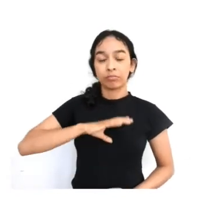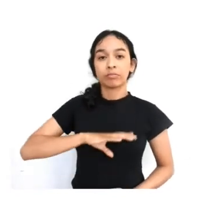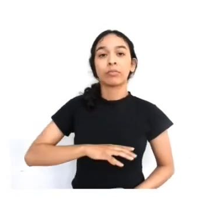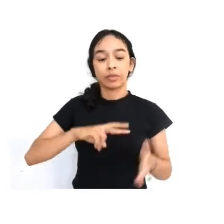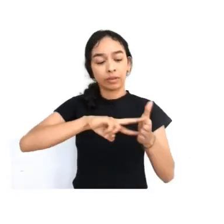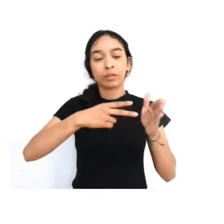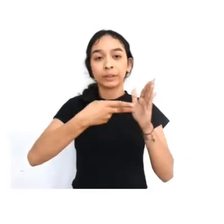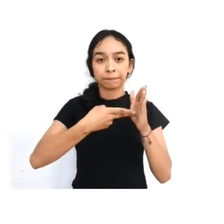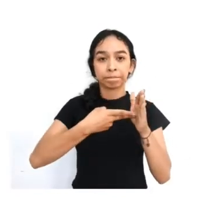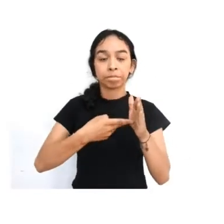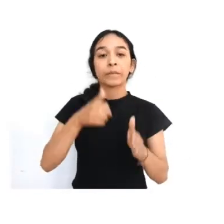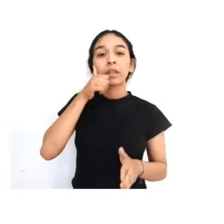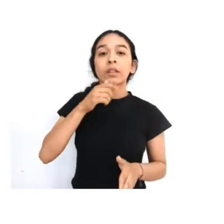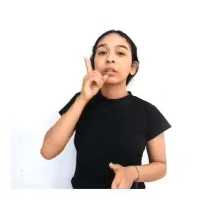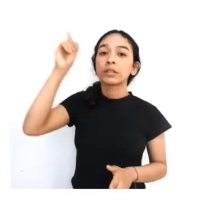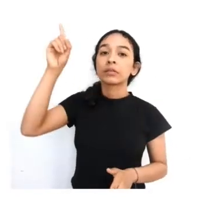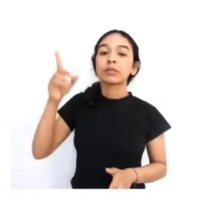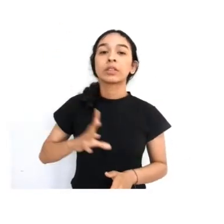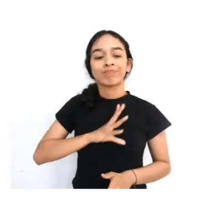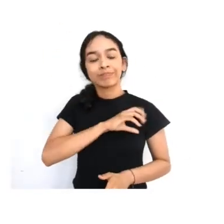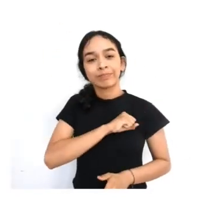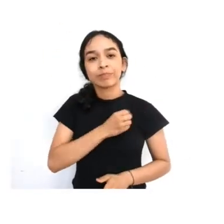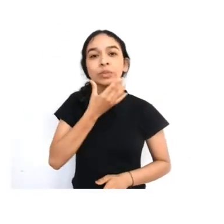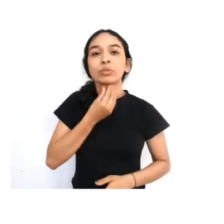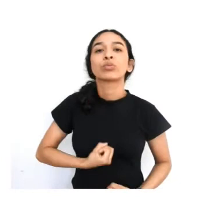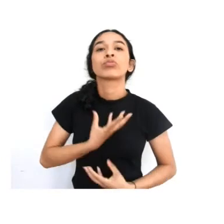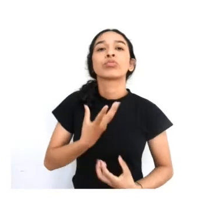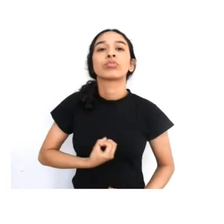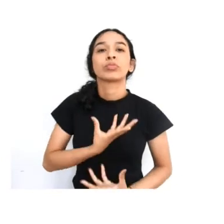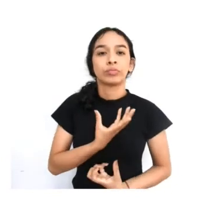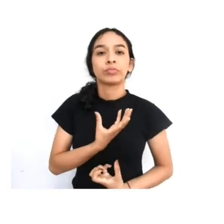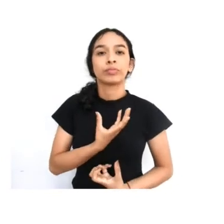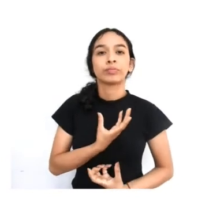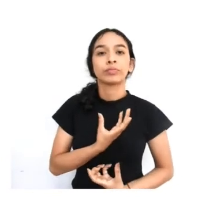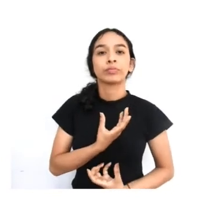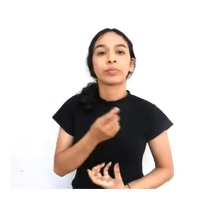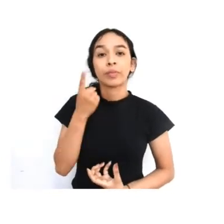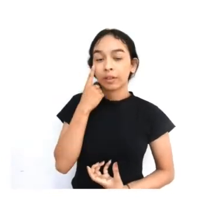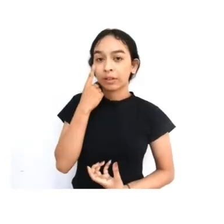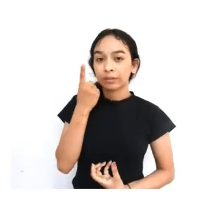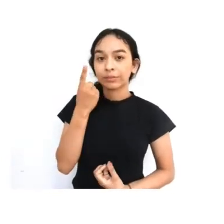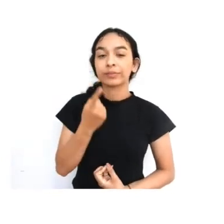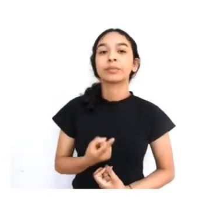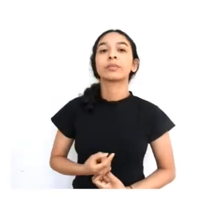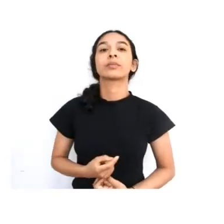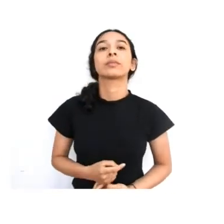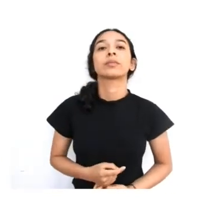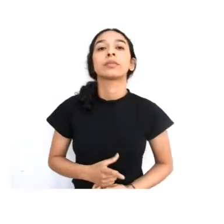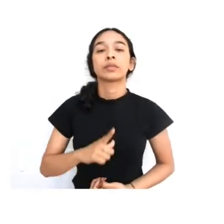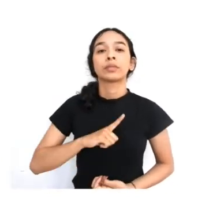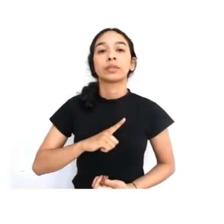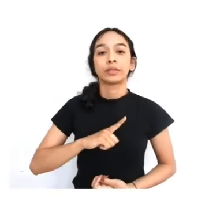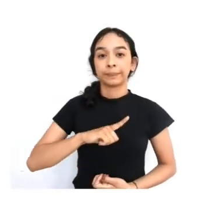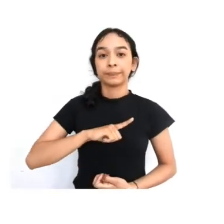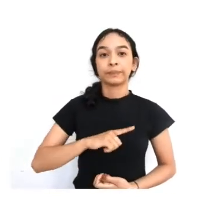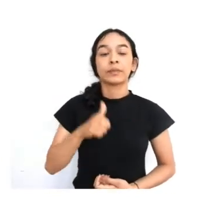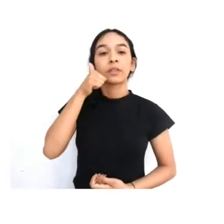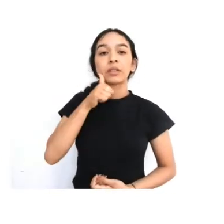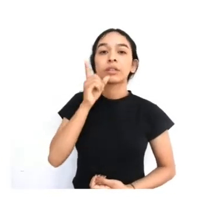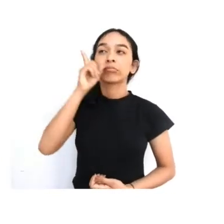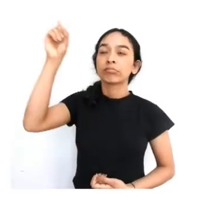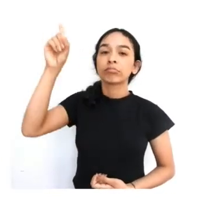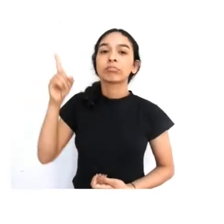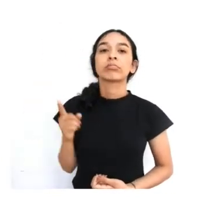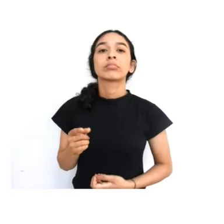poeta. Observe que nós temos aqui ninfa, esse aqui é uma desinência de sujeito, e